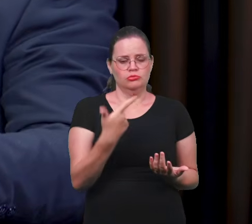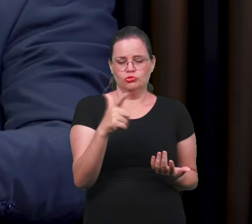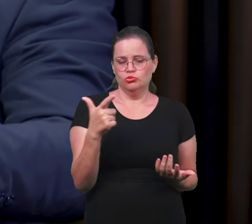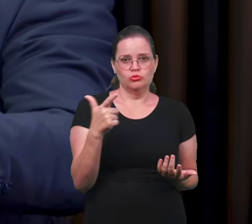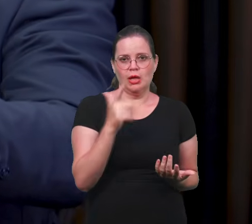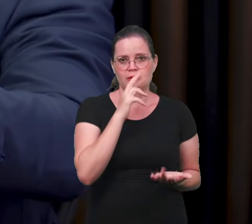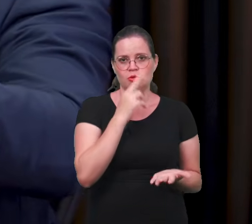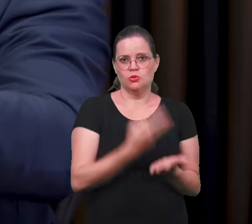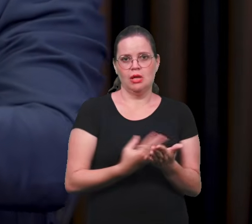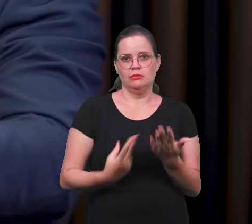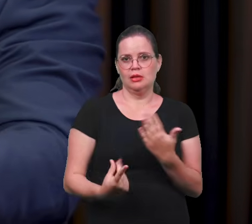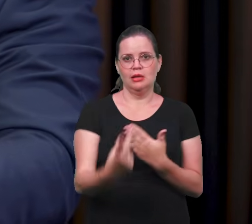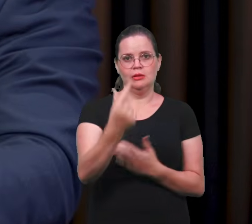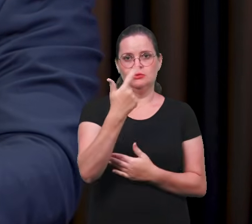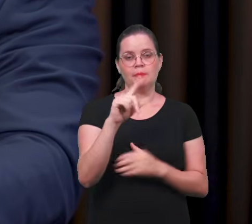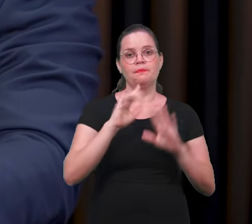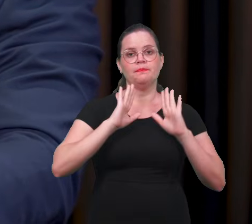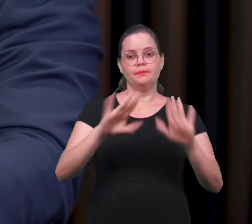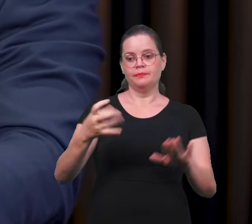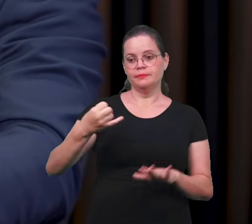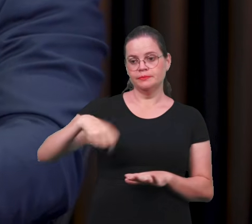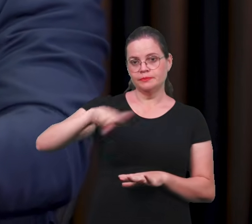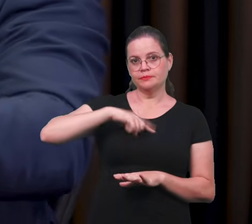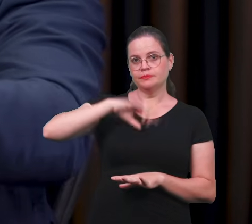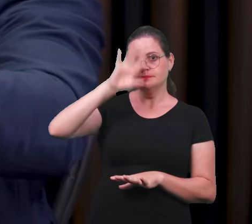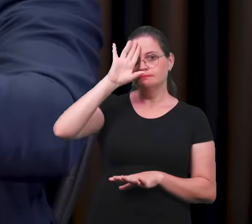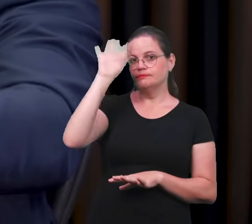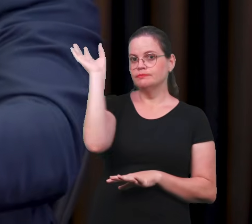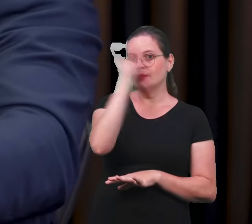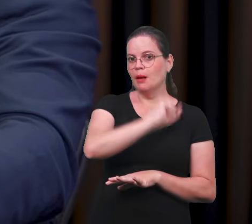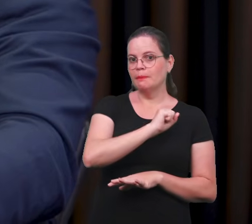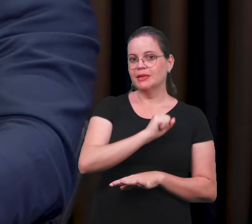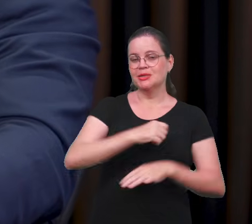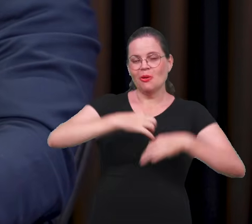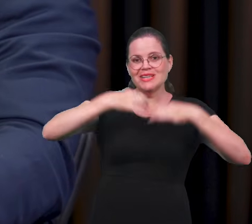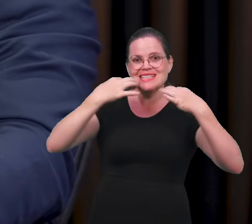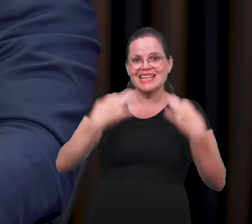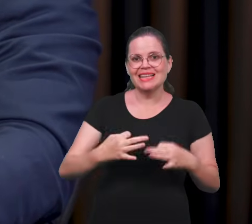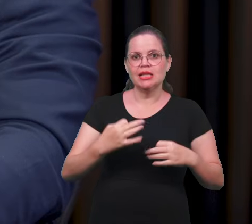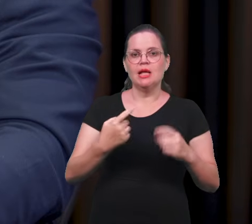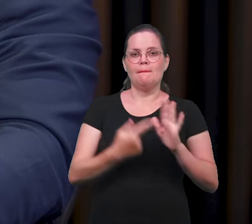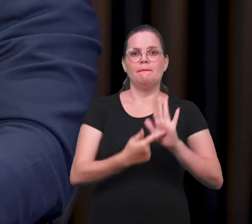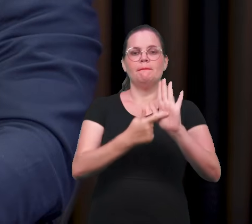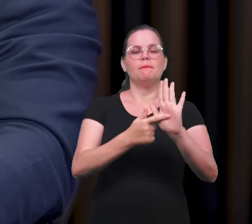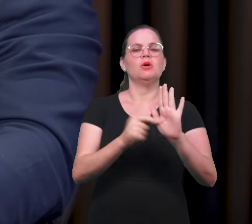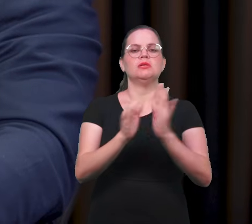nós aprendemos a confiar no Senhor, de todo o nosso coração,